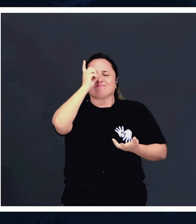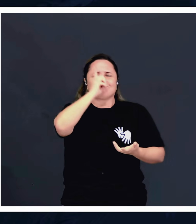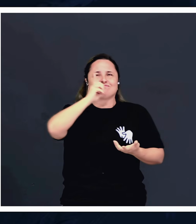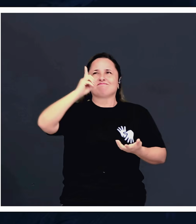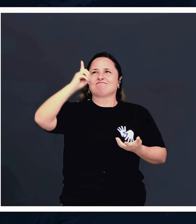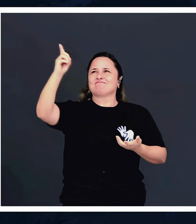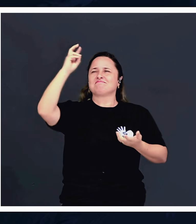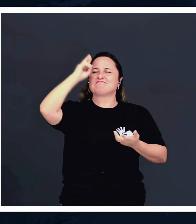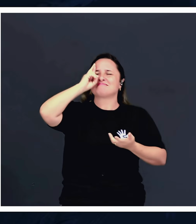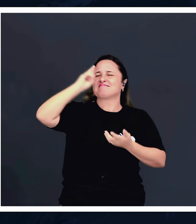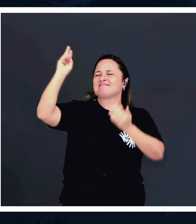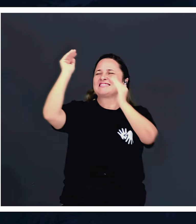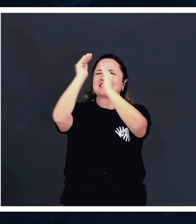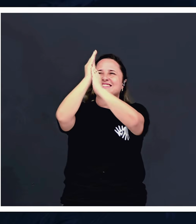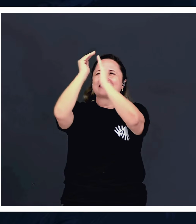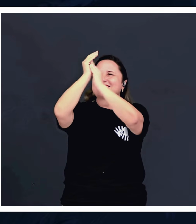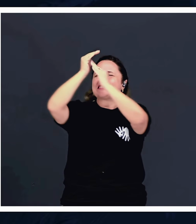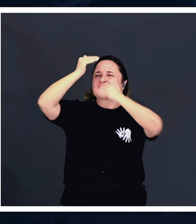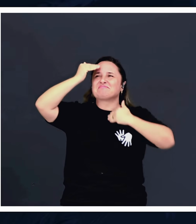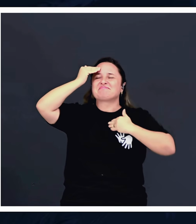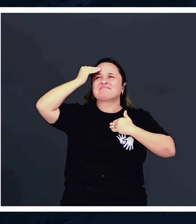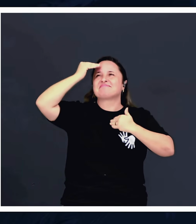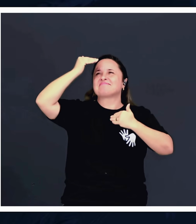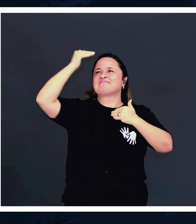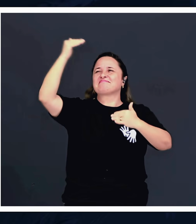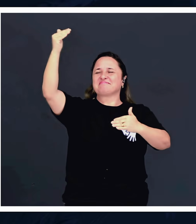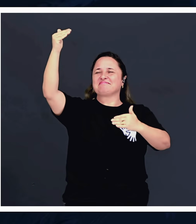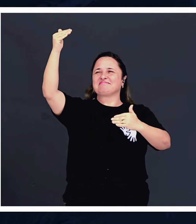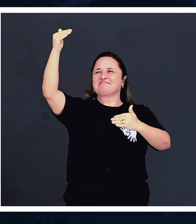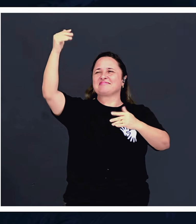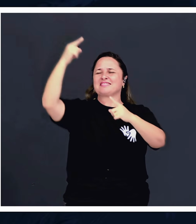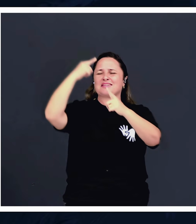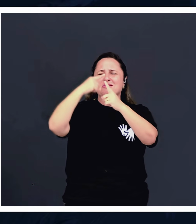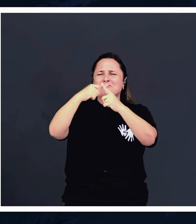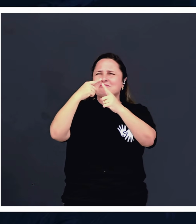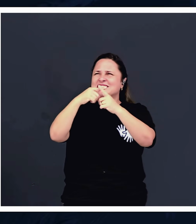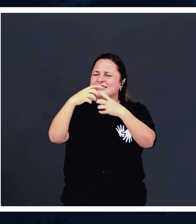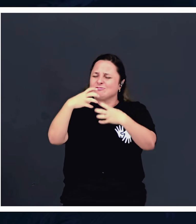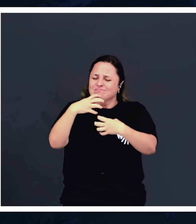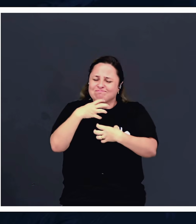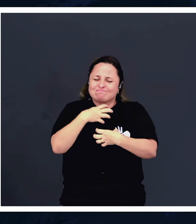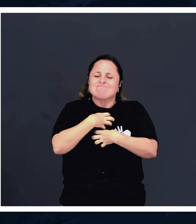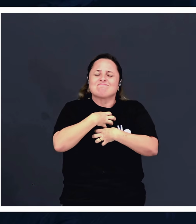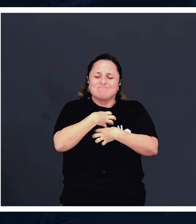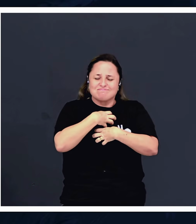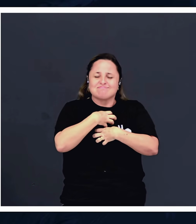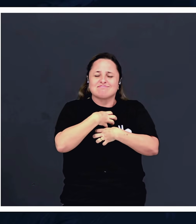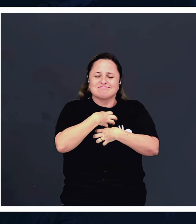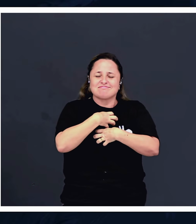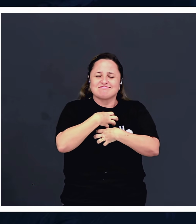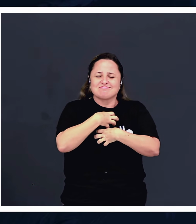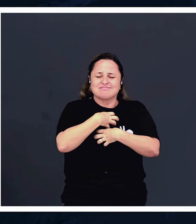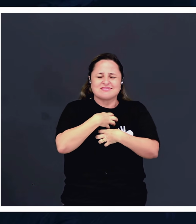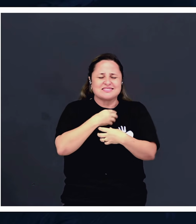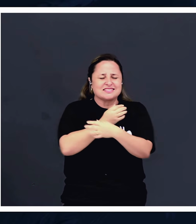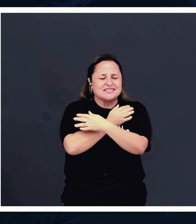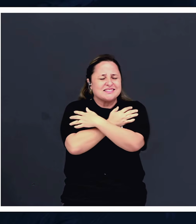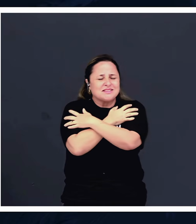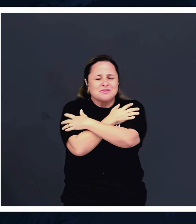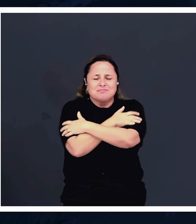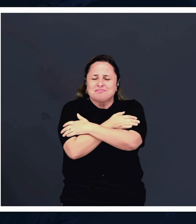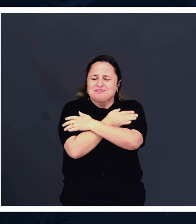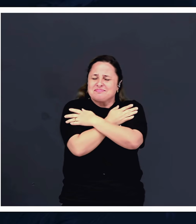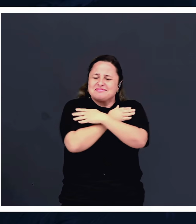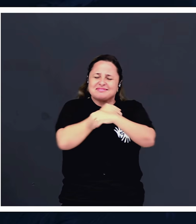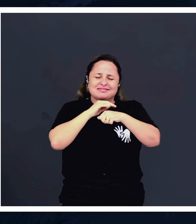e te agradecemos, porque nós podemos te sentir nessa hora. Sentir o teu abraço, sentir o